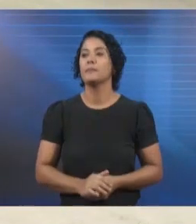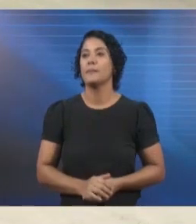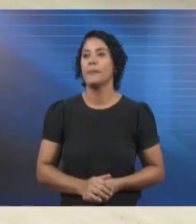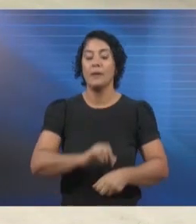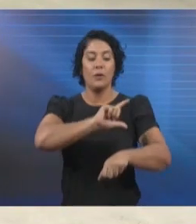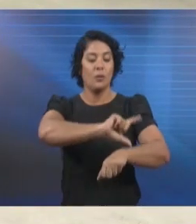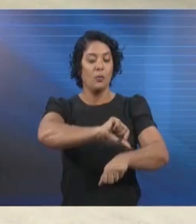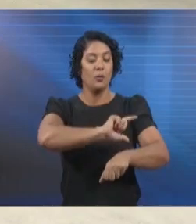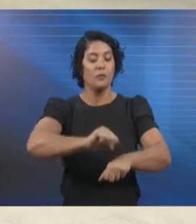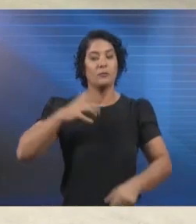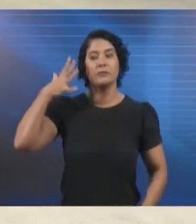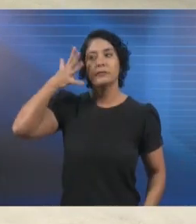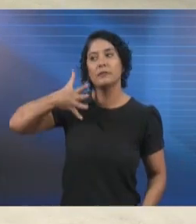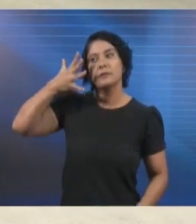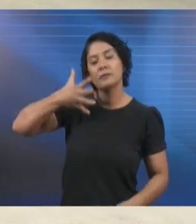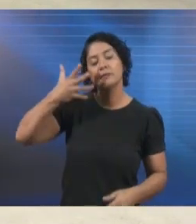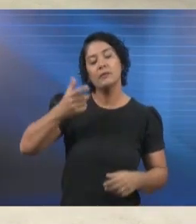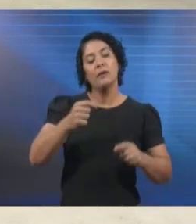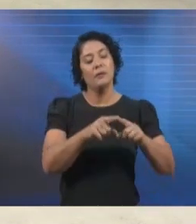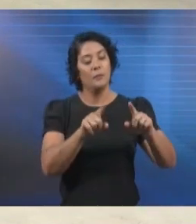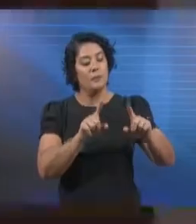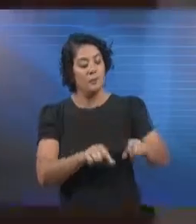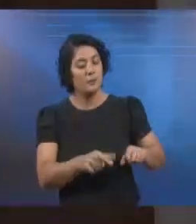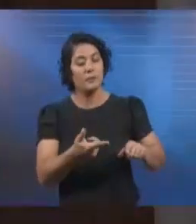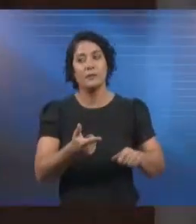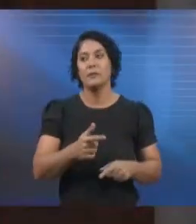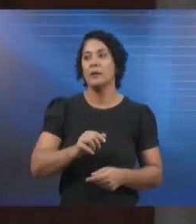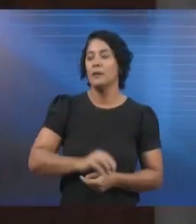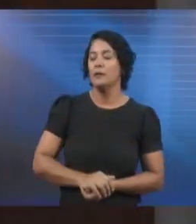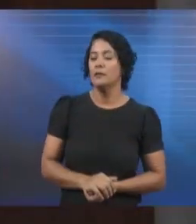no horário dos oradores tem aqui o horário das proposições